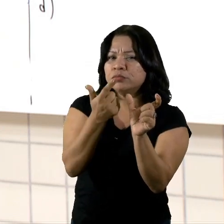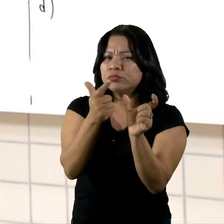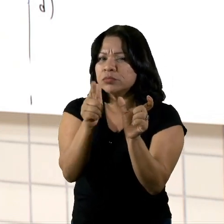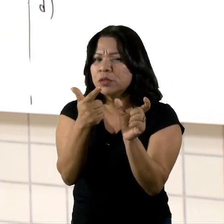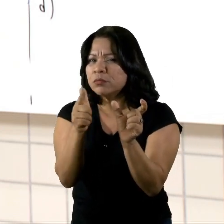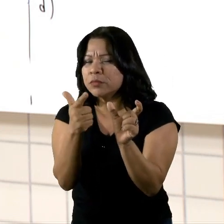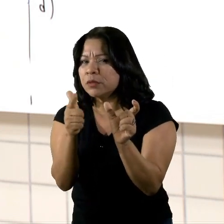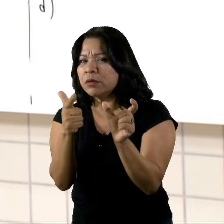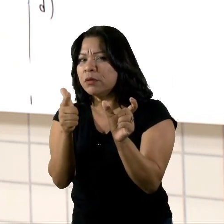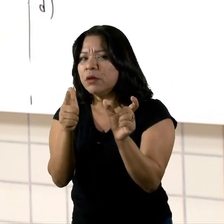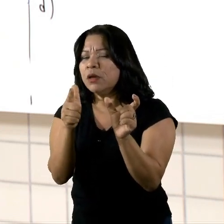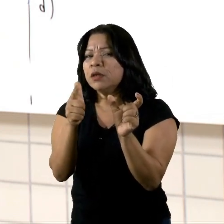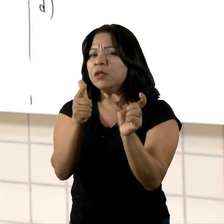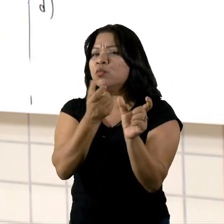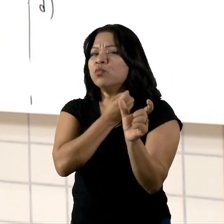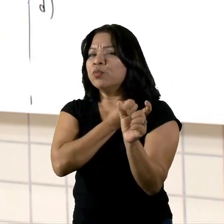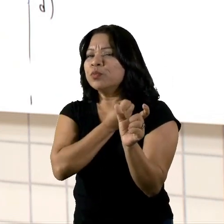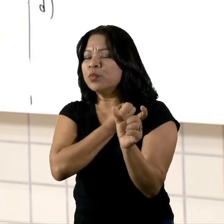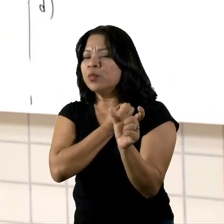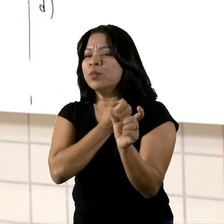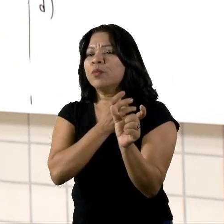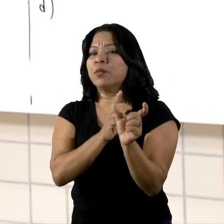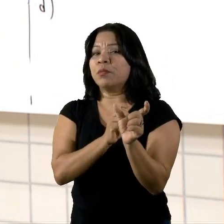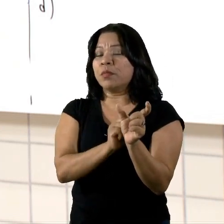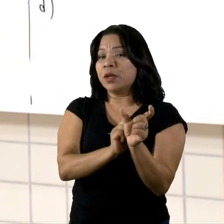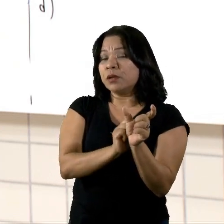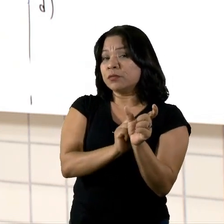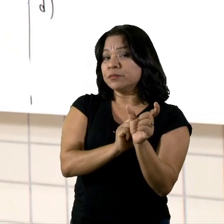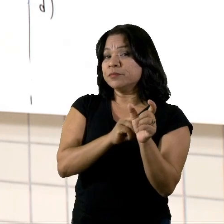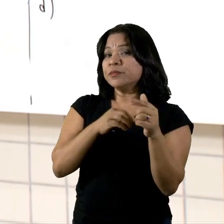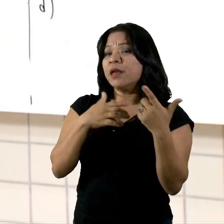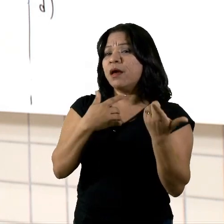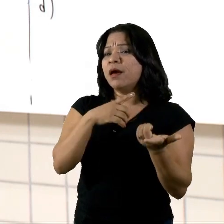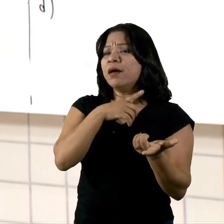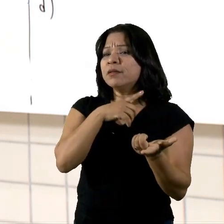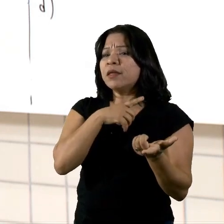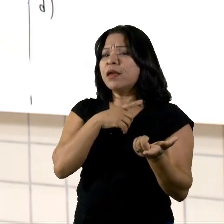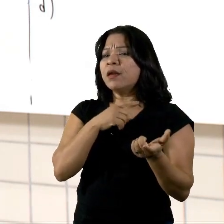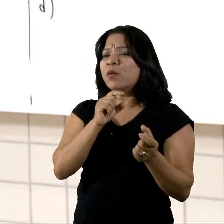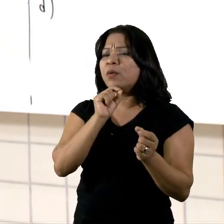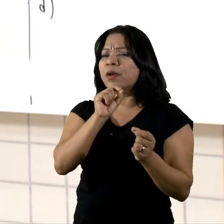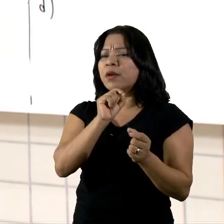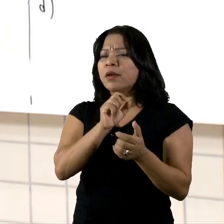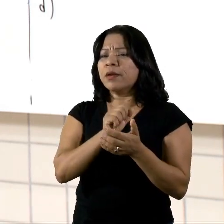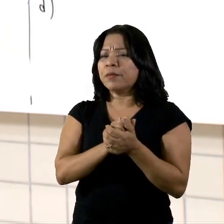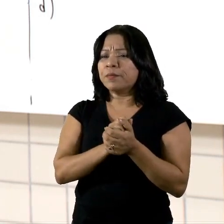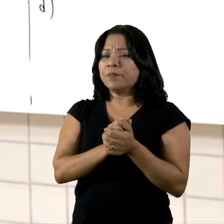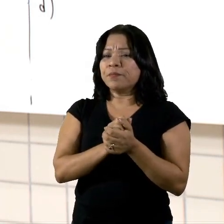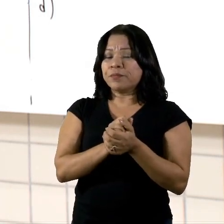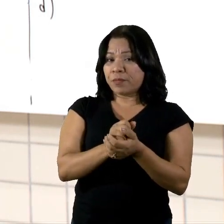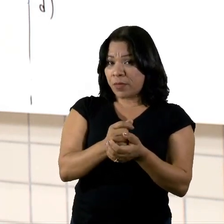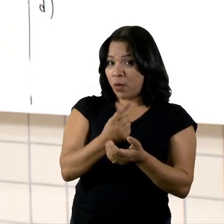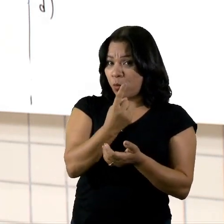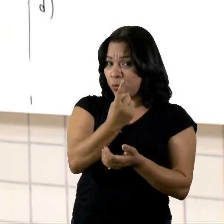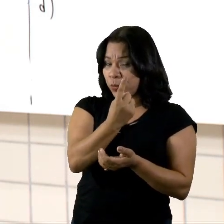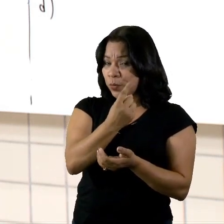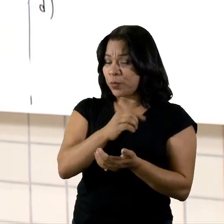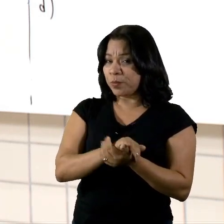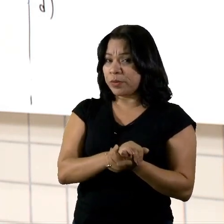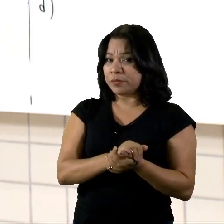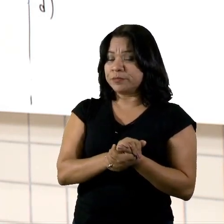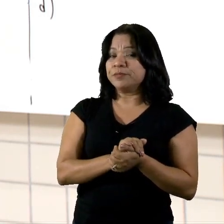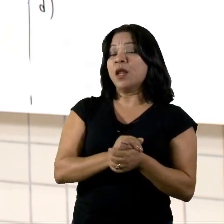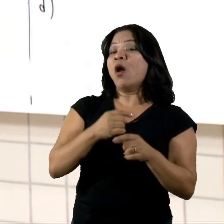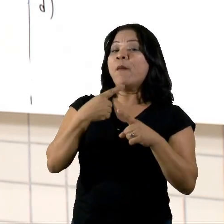não tem coeficiente numérico, a gente considera que o coeficiente numérico é igual a 1. Certo? Aqui, ó. Porque